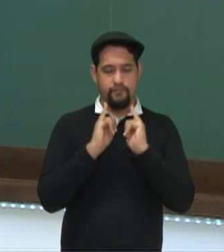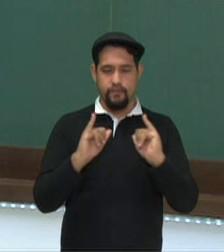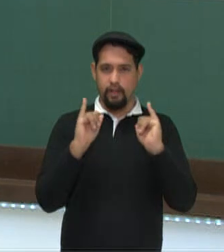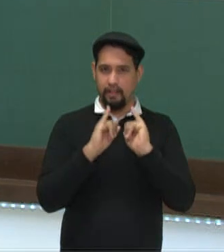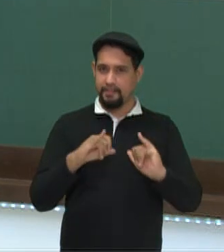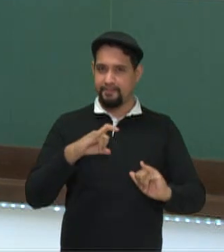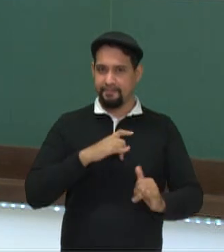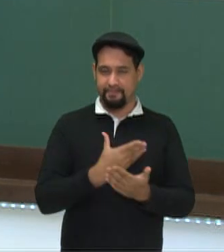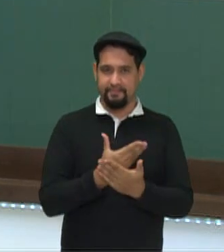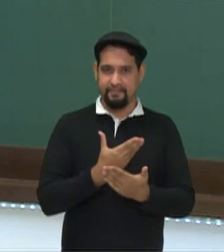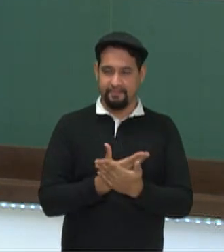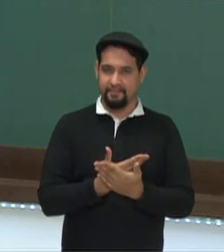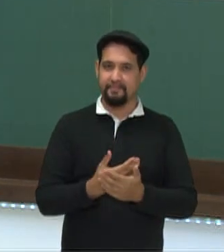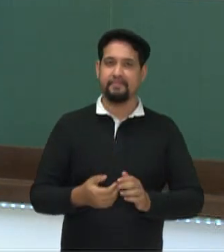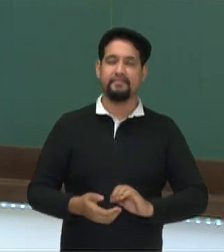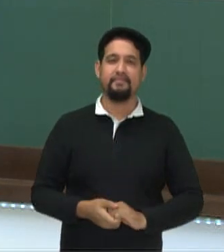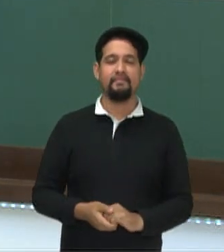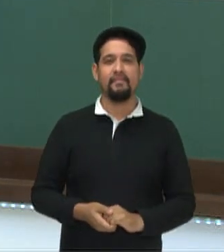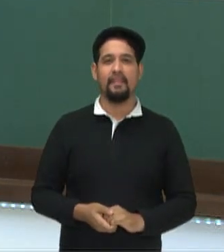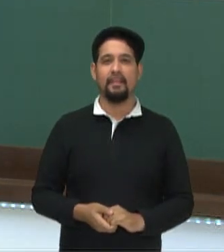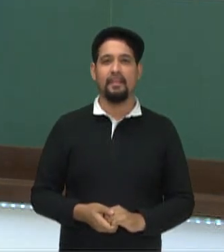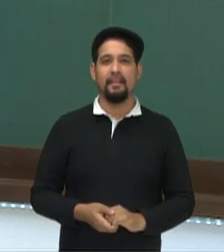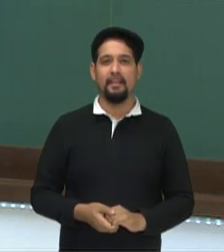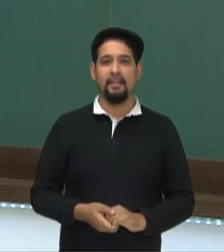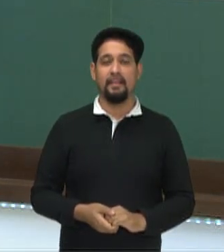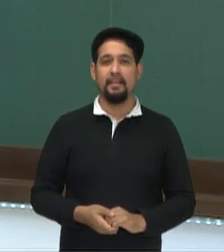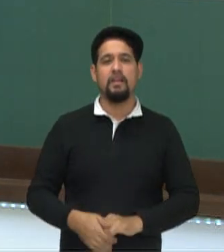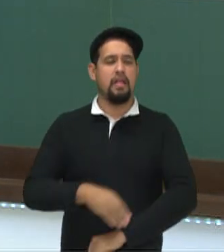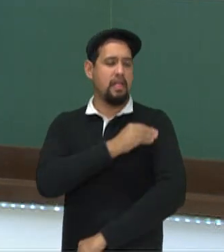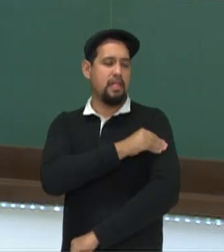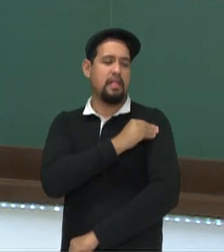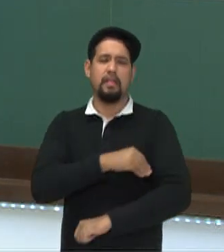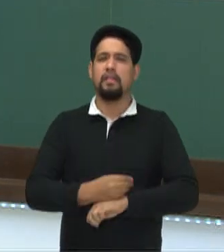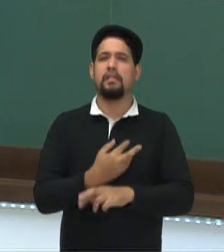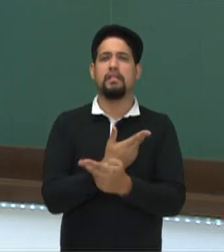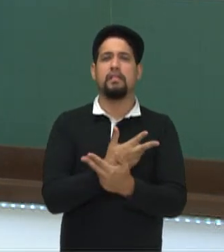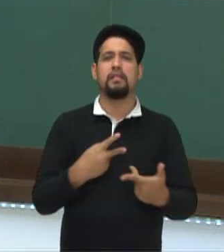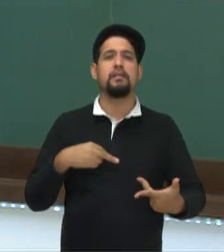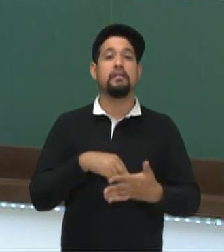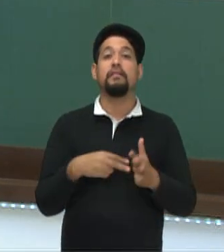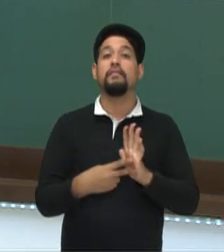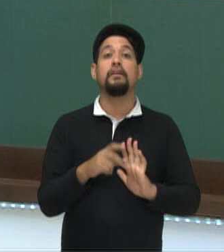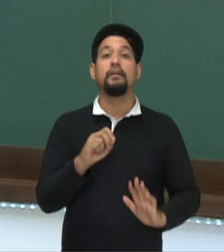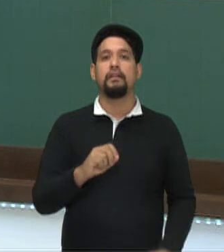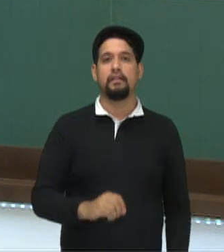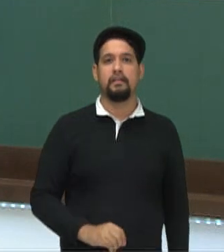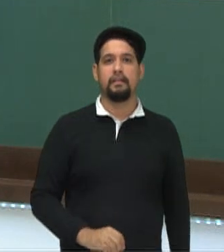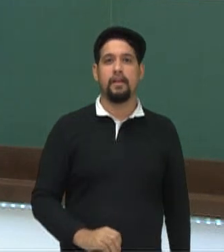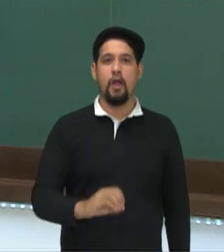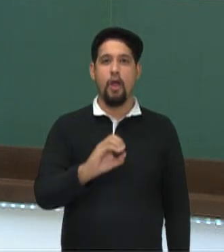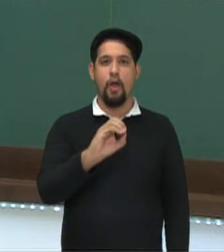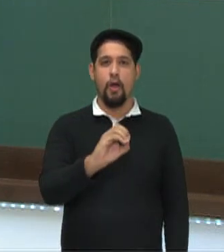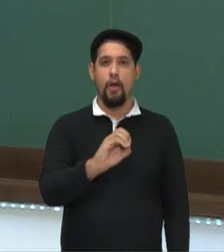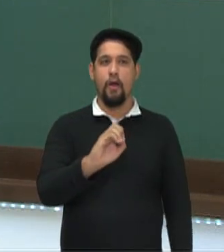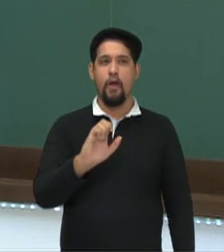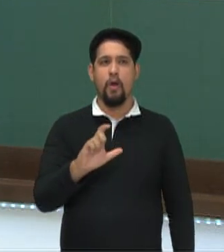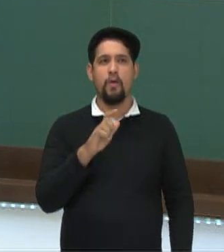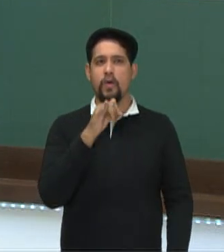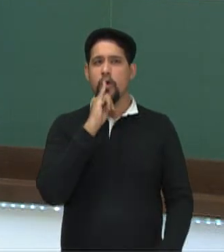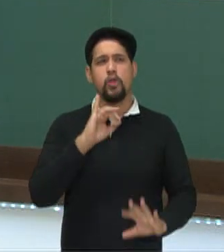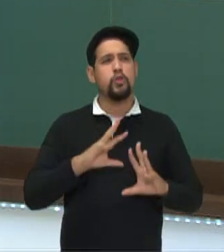dadas nessas aulas. Os álcoois, o sufixo é ol. Todos os